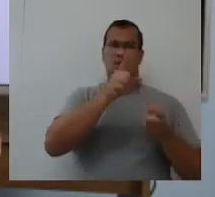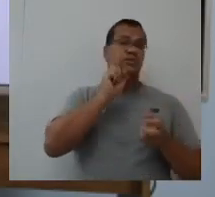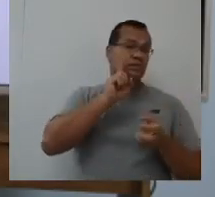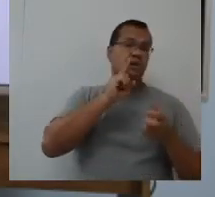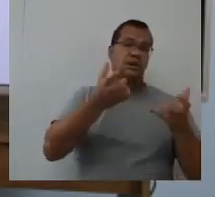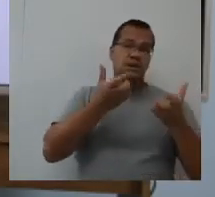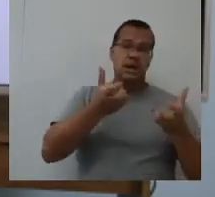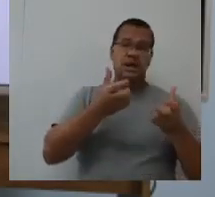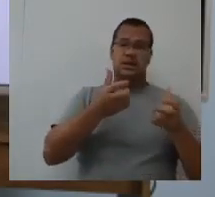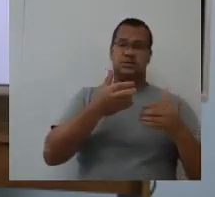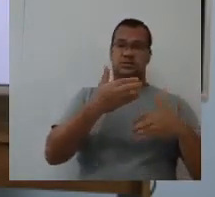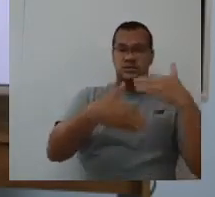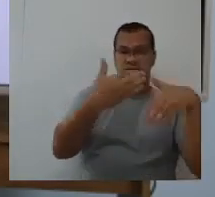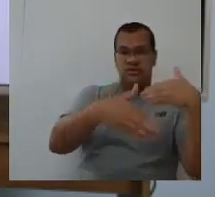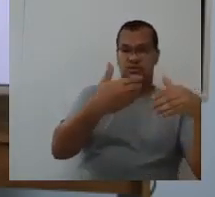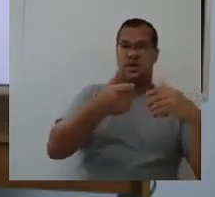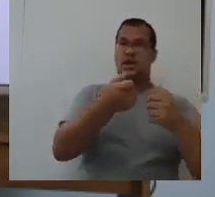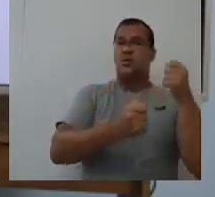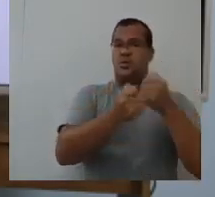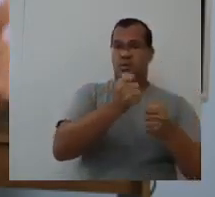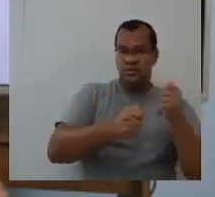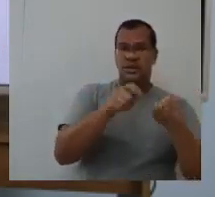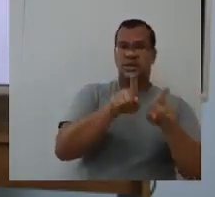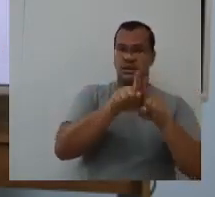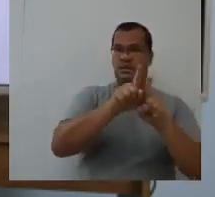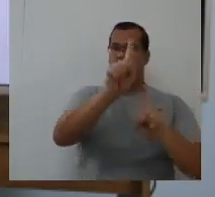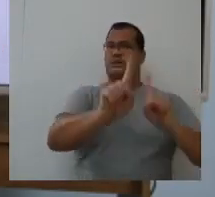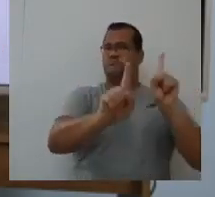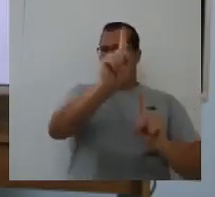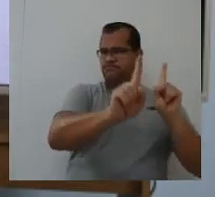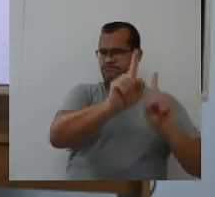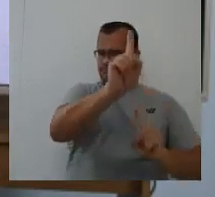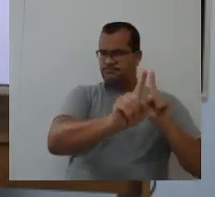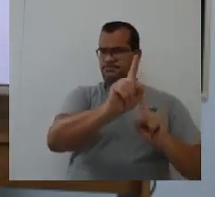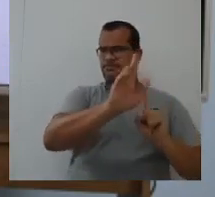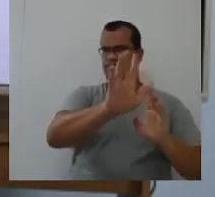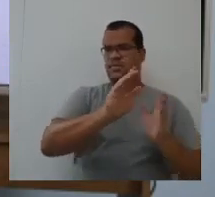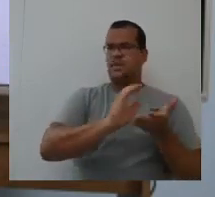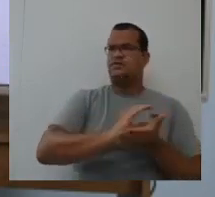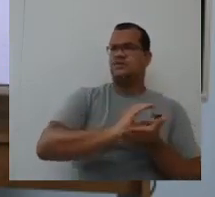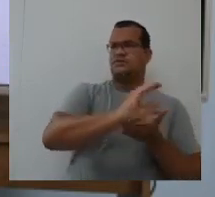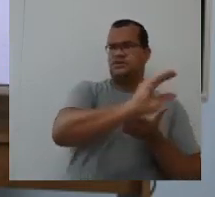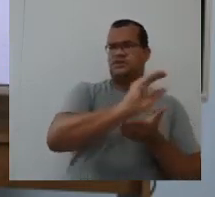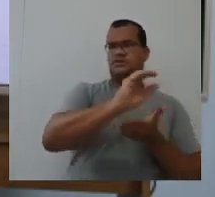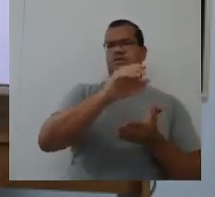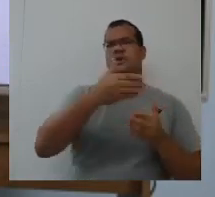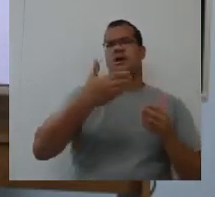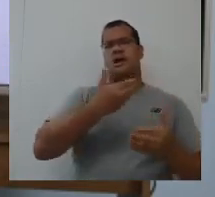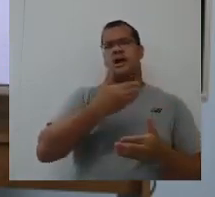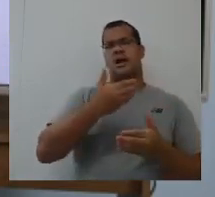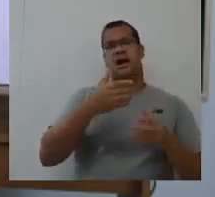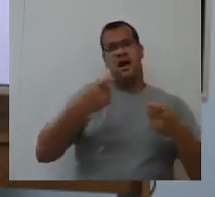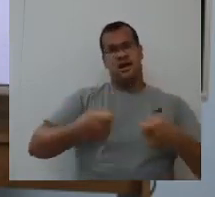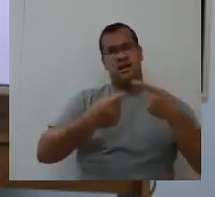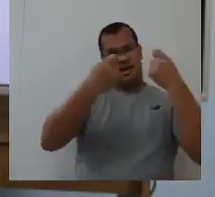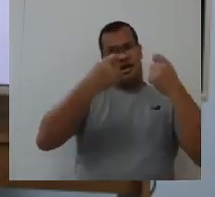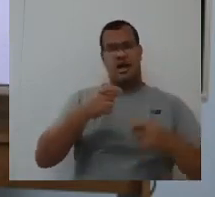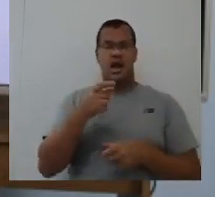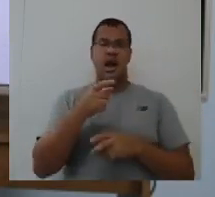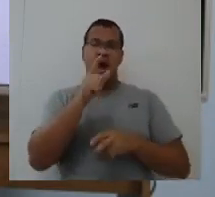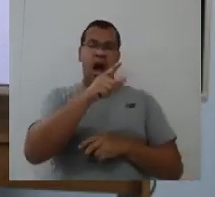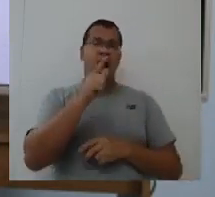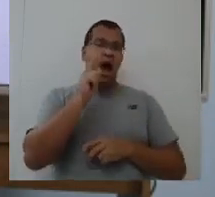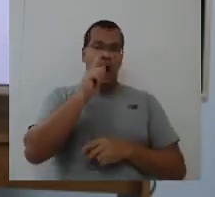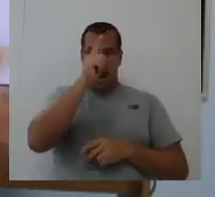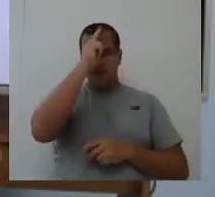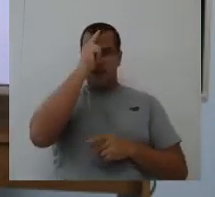a sua economia, também disputando com as outras grandes potências, financiou essa guerra. A Alemanha, percebendo isso, atacou os